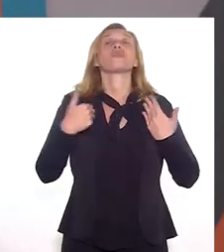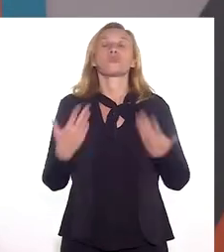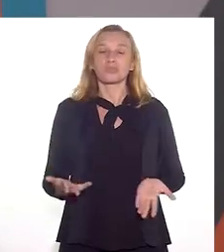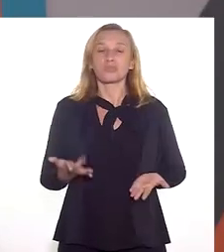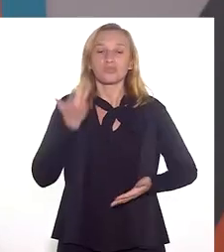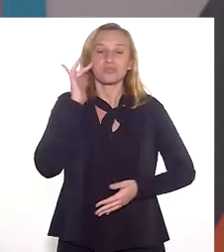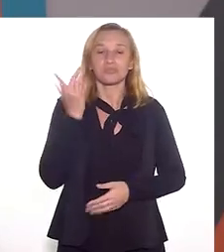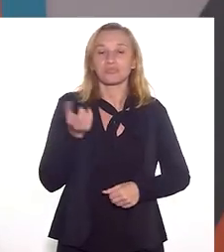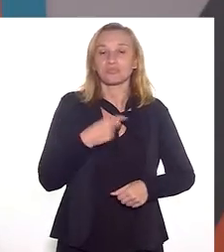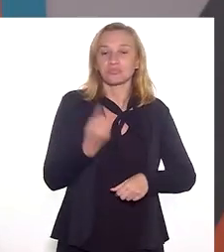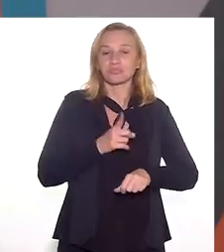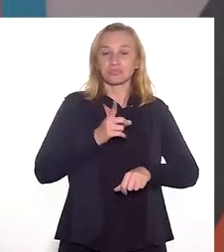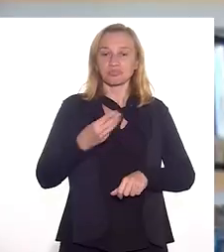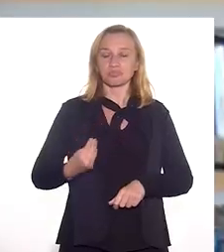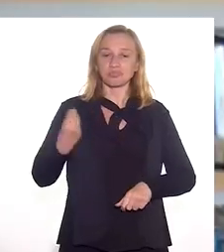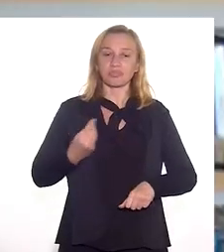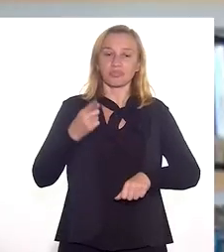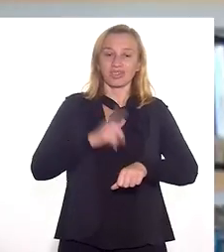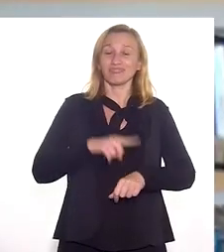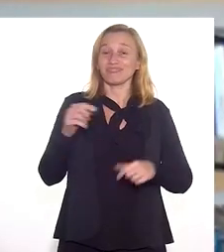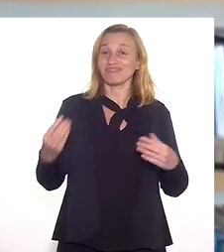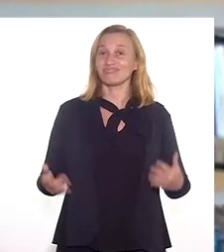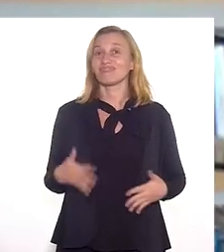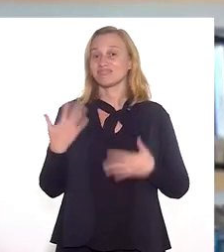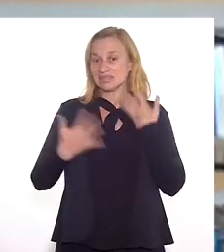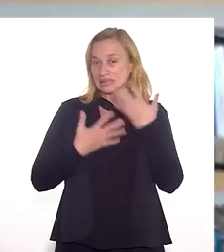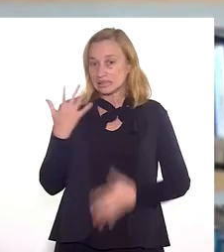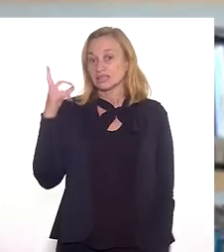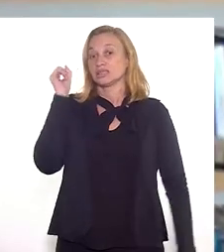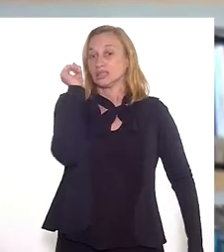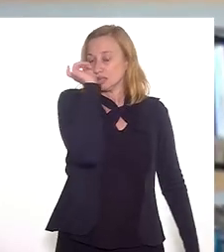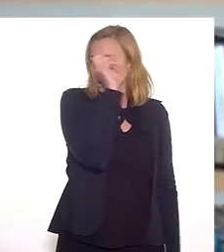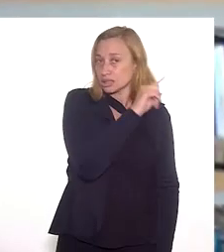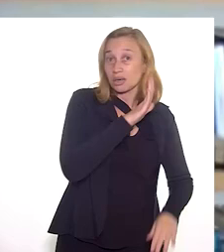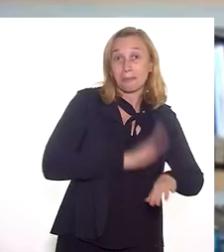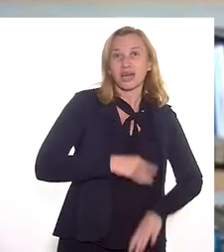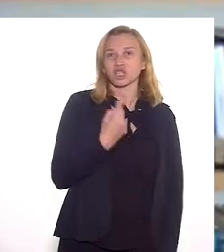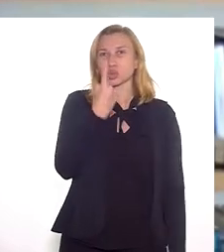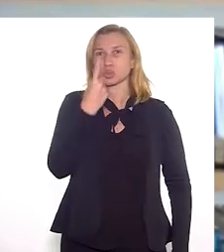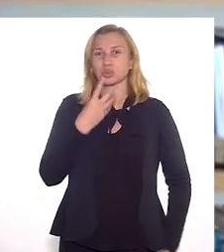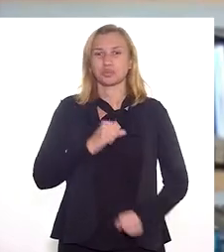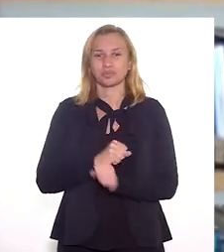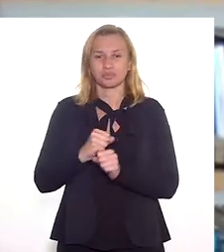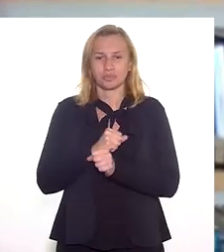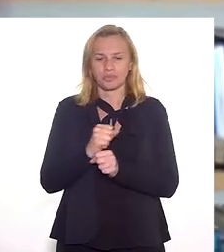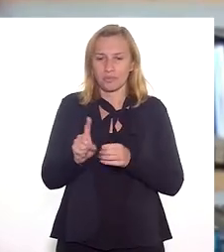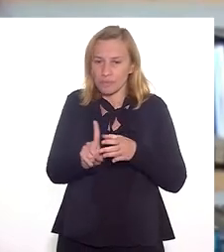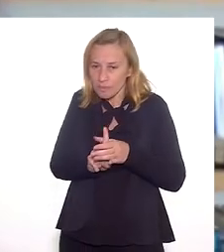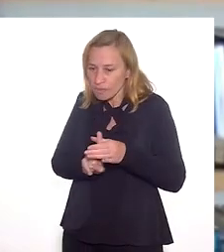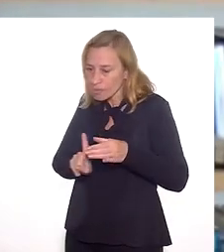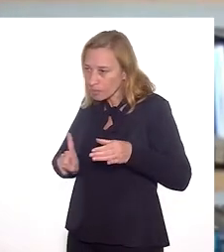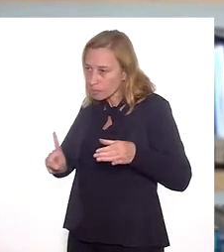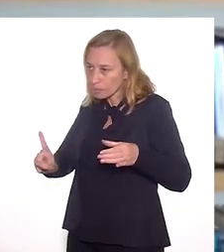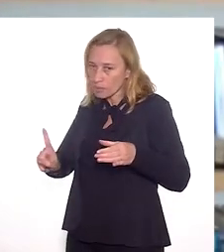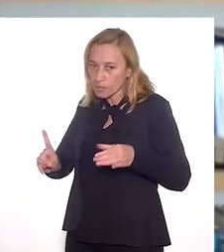é isso? Eu acho que a gente está vivendo um momento em que a alegria está tão difícil, né, Cláudia? A gente está há mais de um